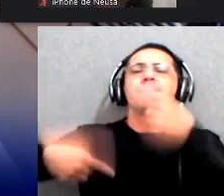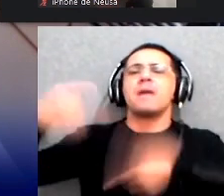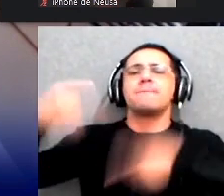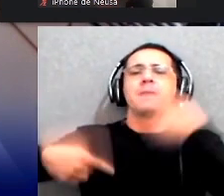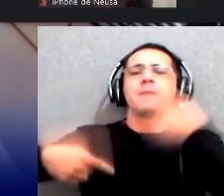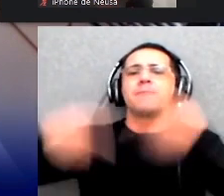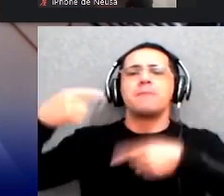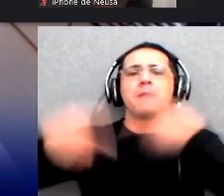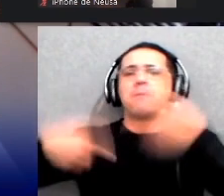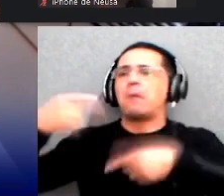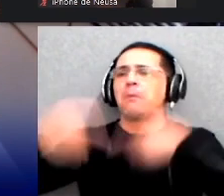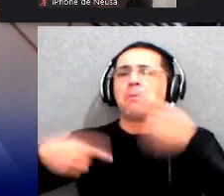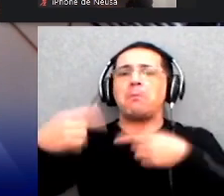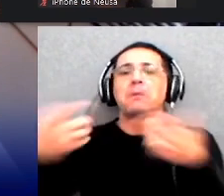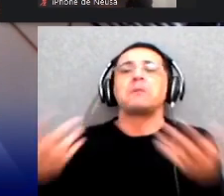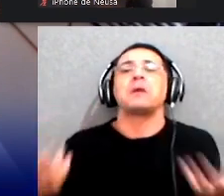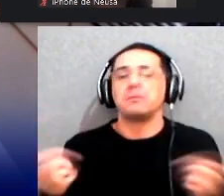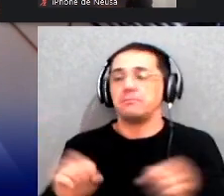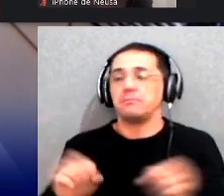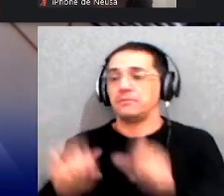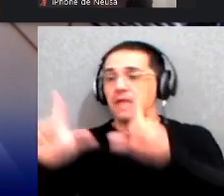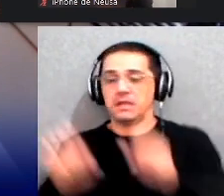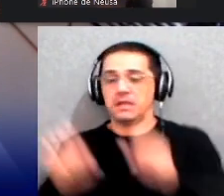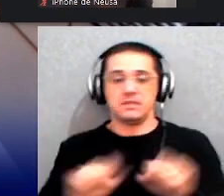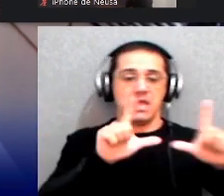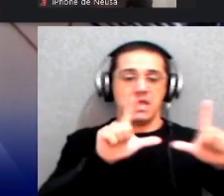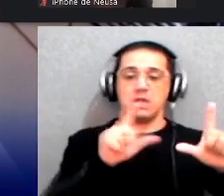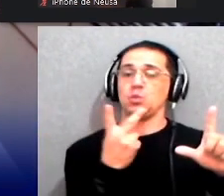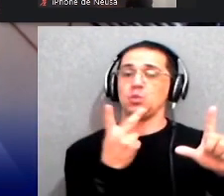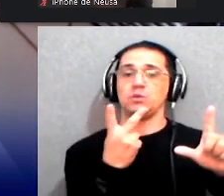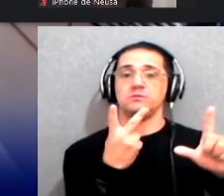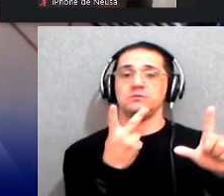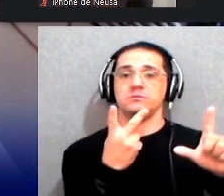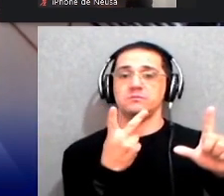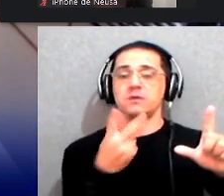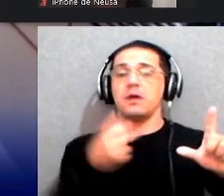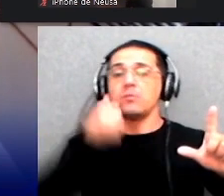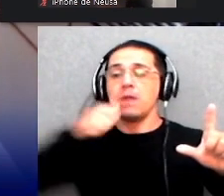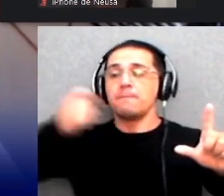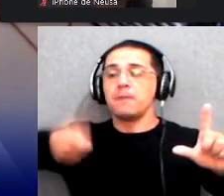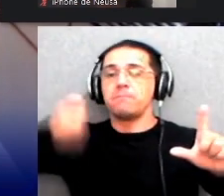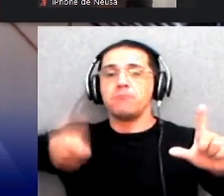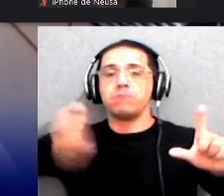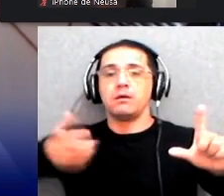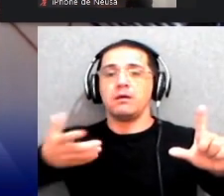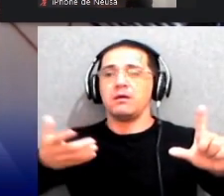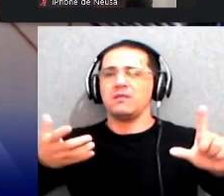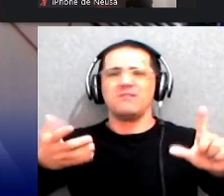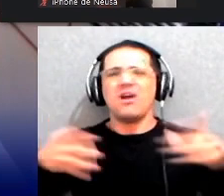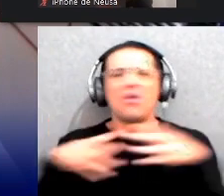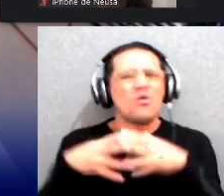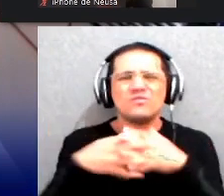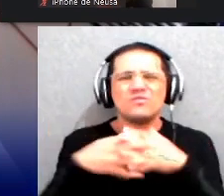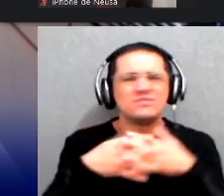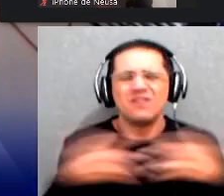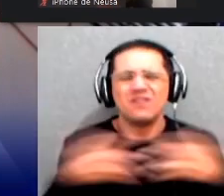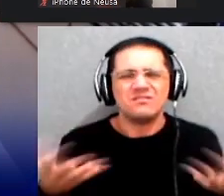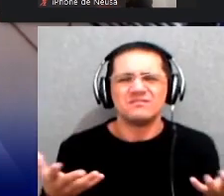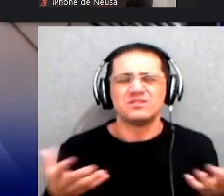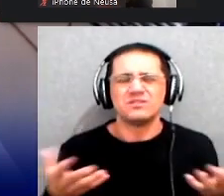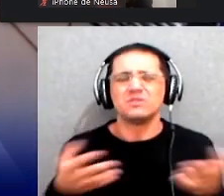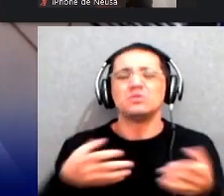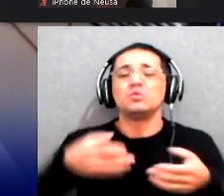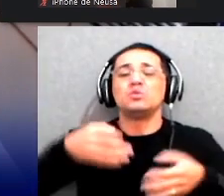Você não vê jurado, você não vê o juiz. Aí a promotora para de falar. Cadê o juiz? Ninguém sabe onde é que estava o juiz.